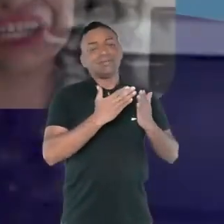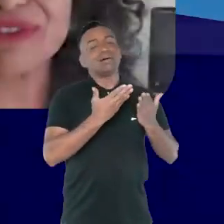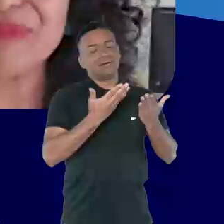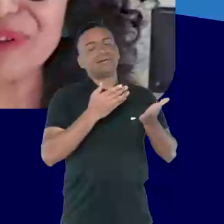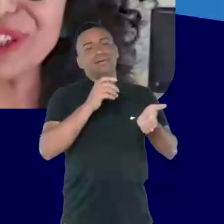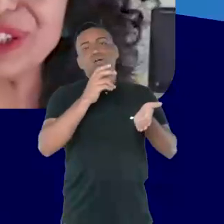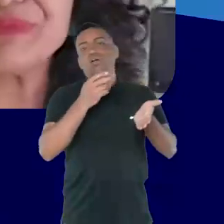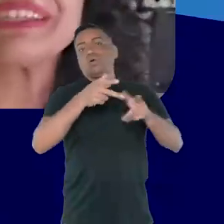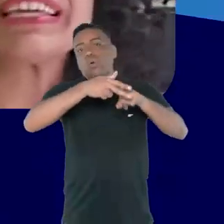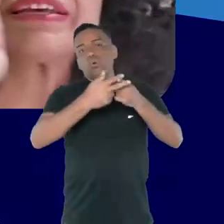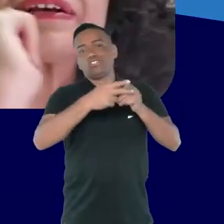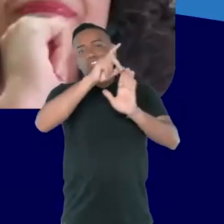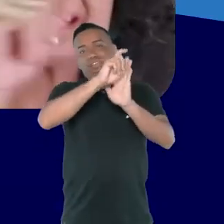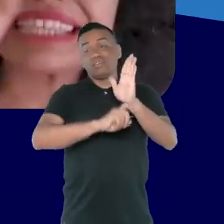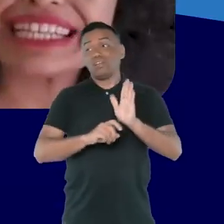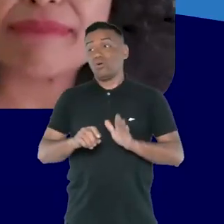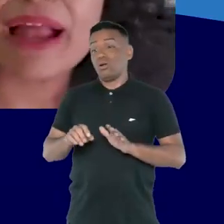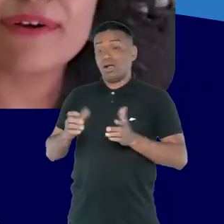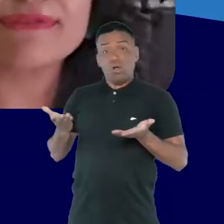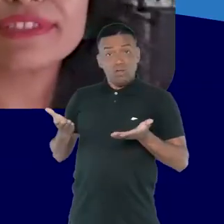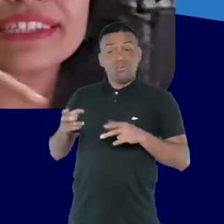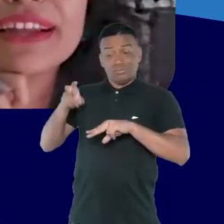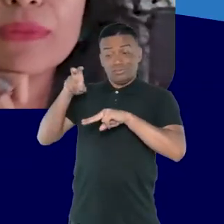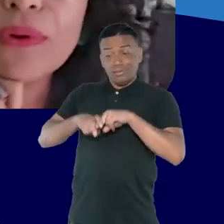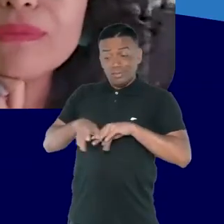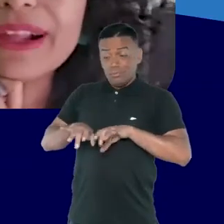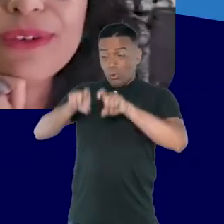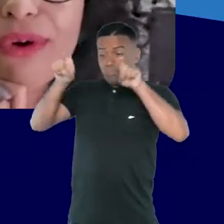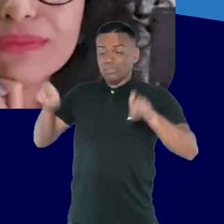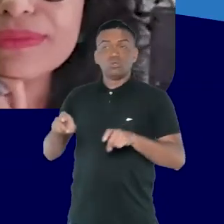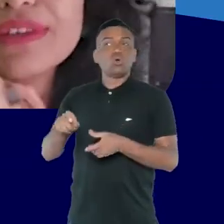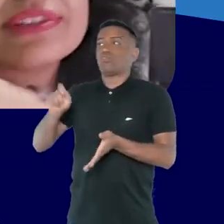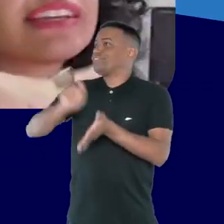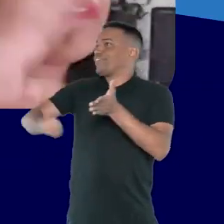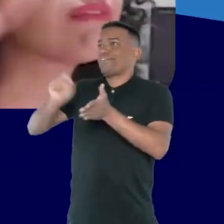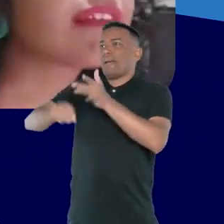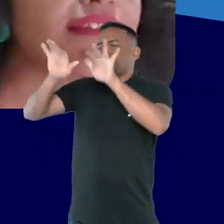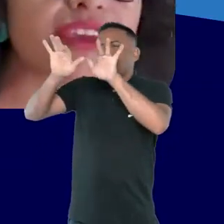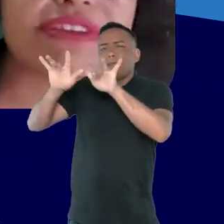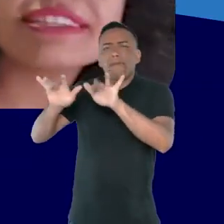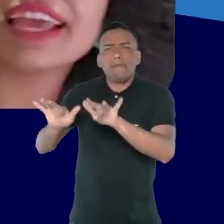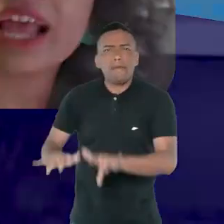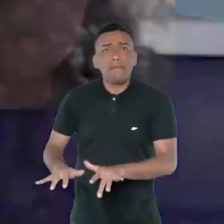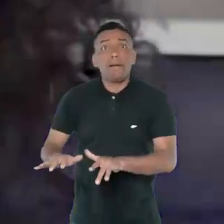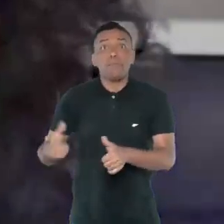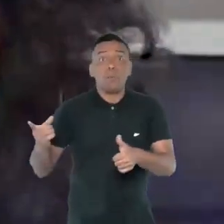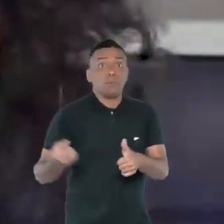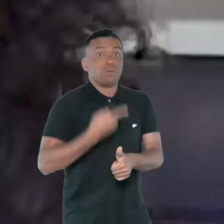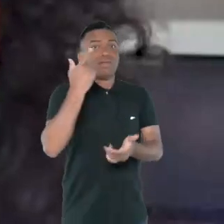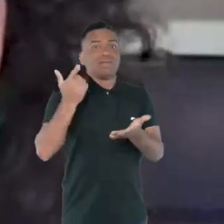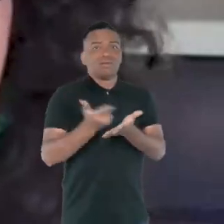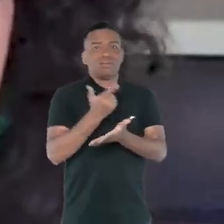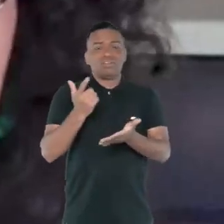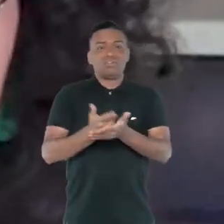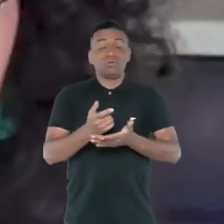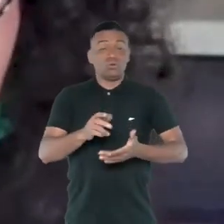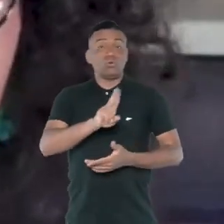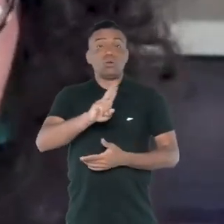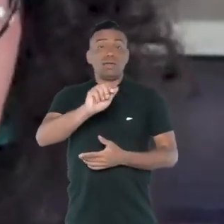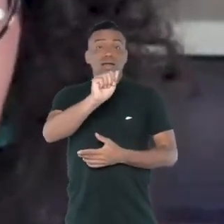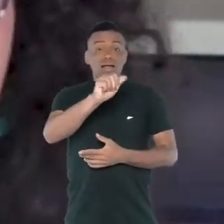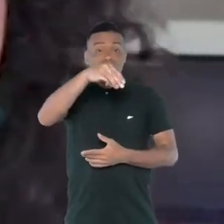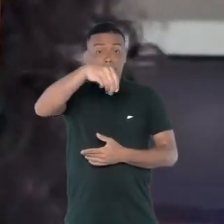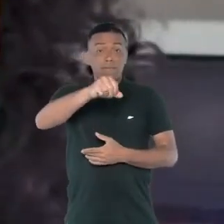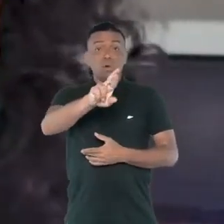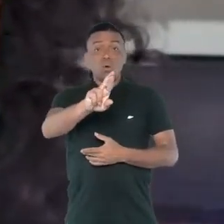né, aquele tanto de aluno para corrigir. Mas quer saber, agora eu vou sentar no meu computador e eu vou escrever o tanto que eu quiser, na hora que eu quiser. E eu escrevi o meu